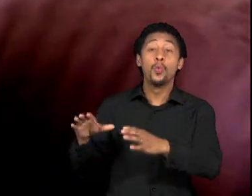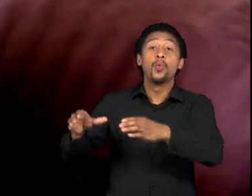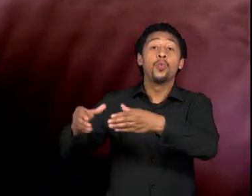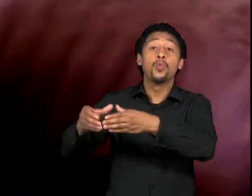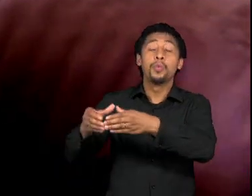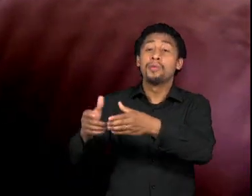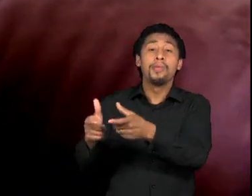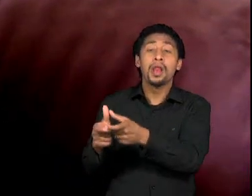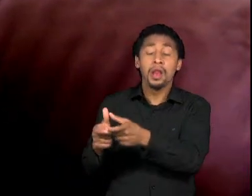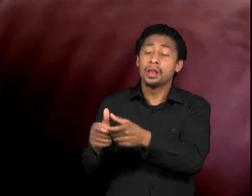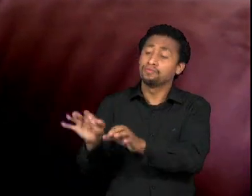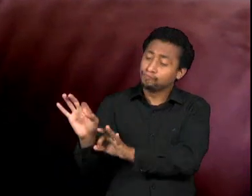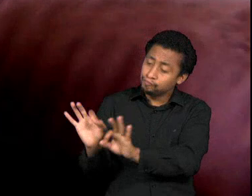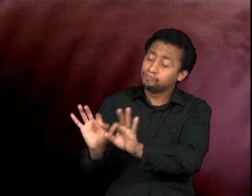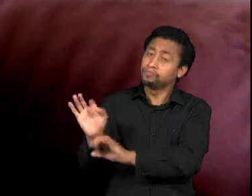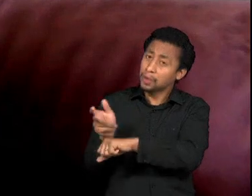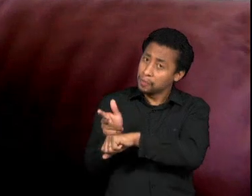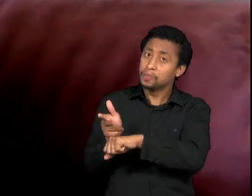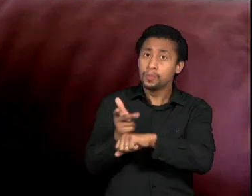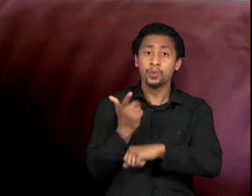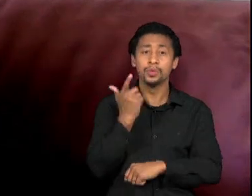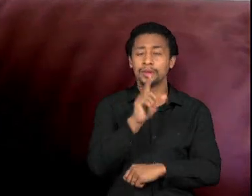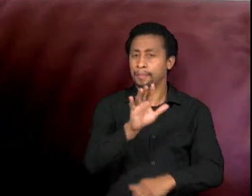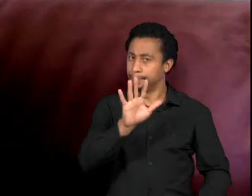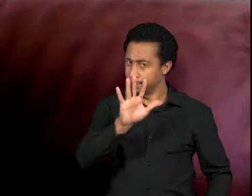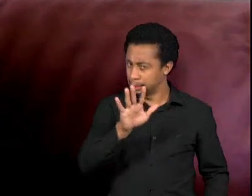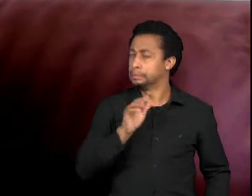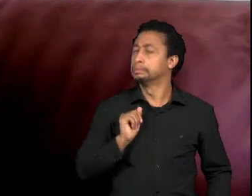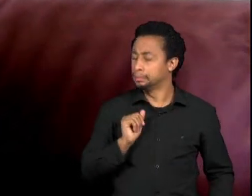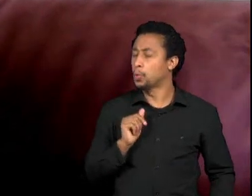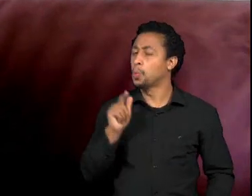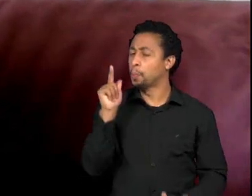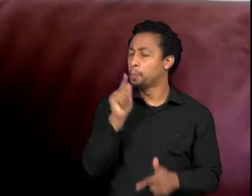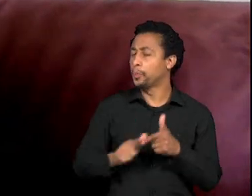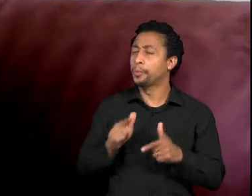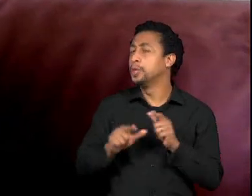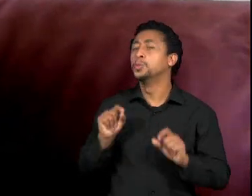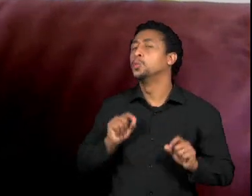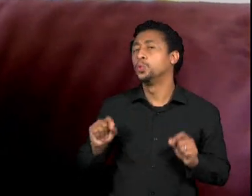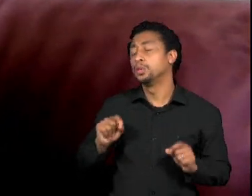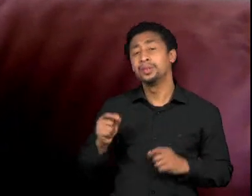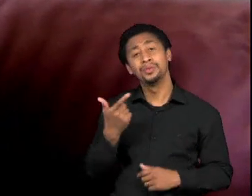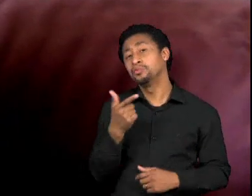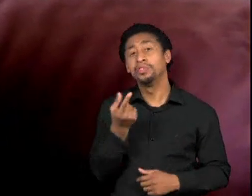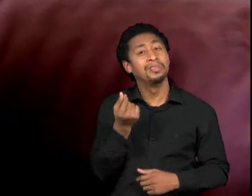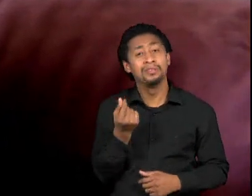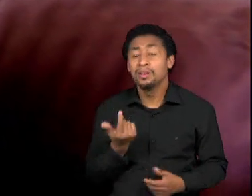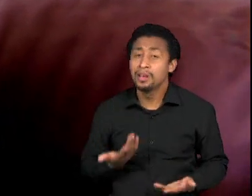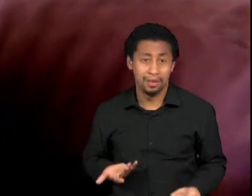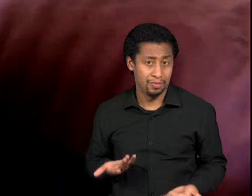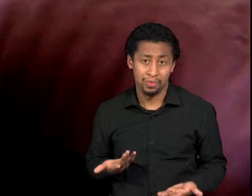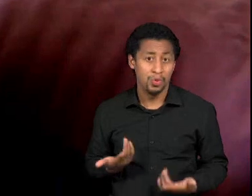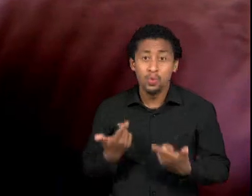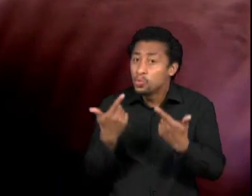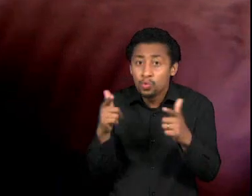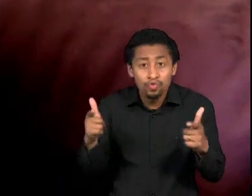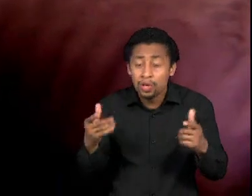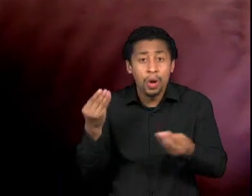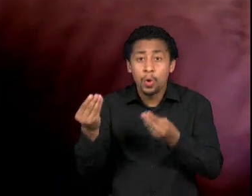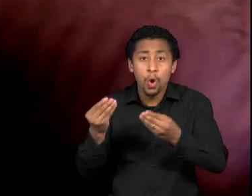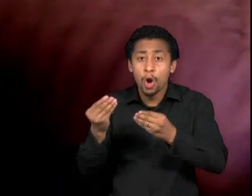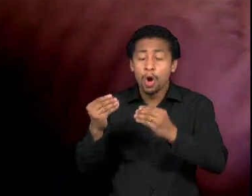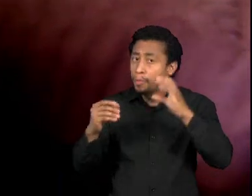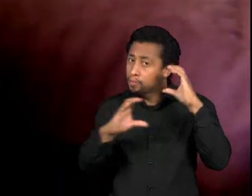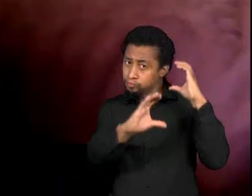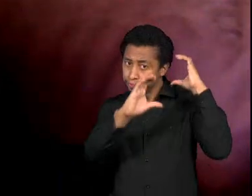equipe. A questão é que, como não havia dinheiro, não havia filme, película